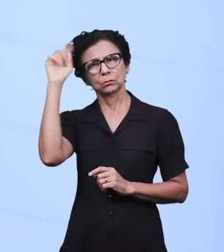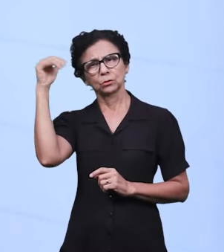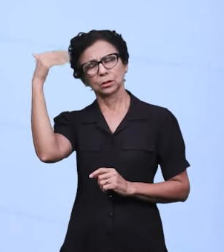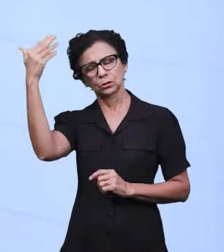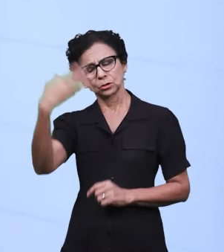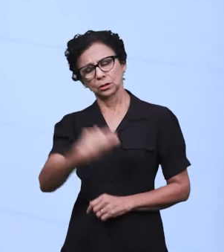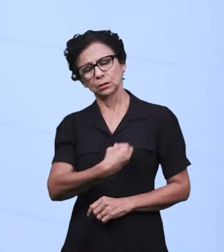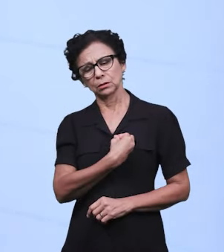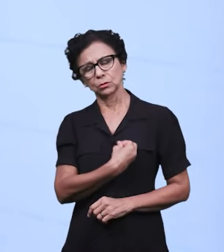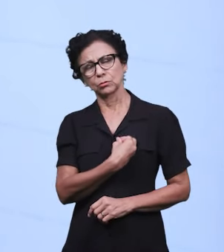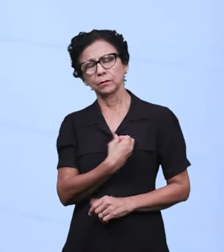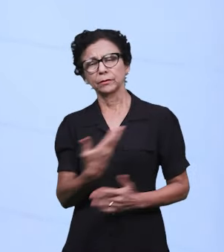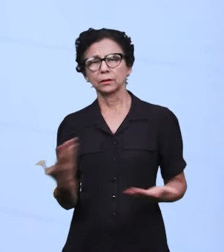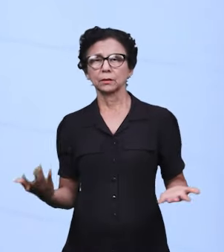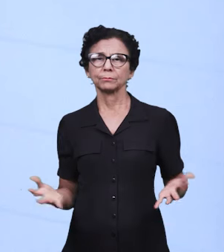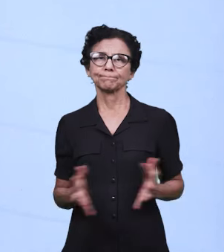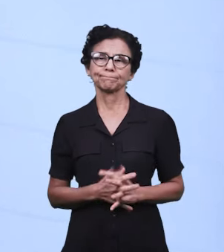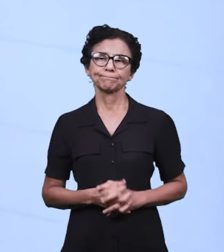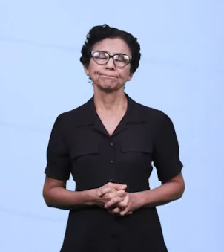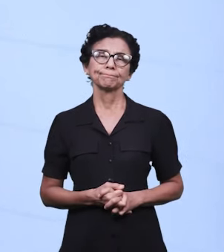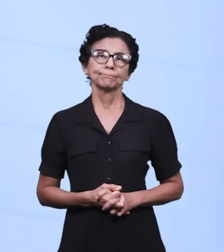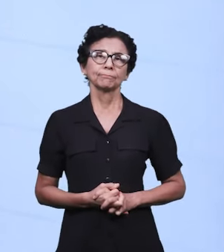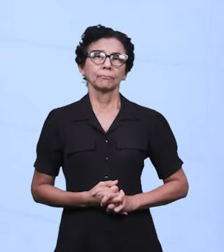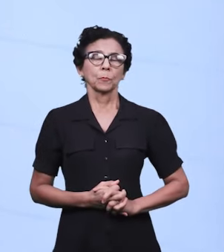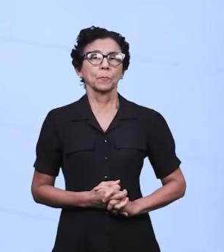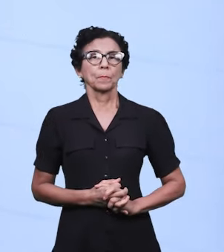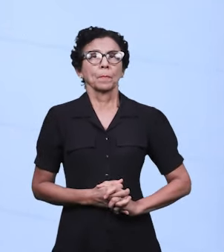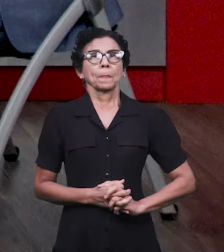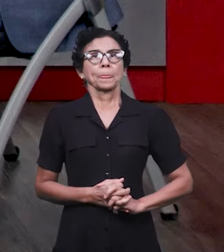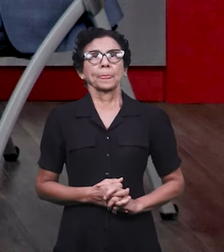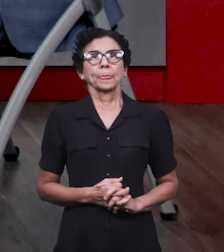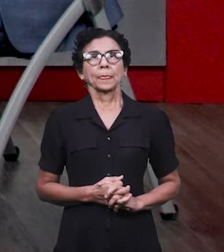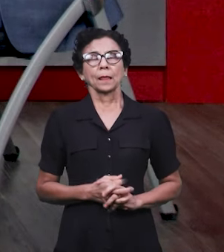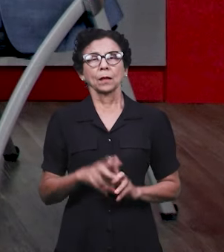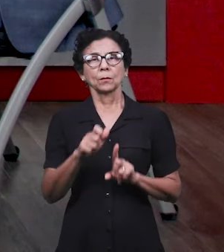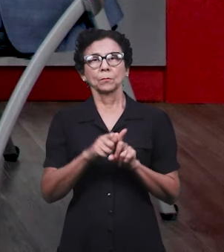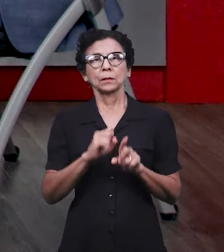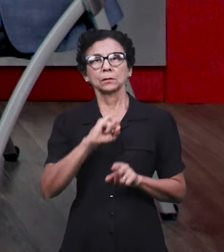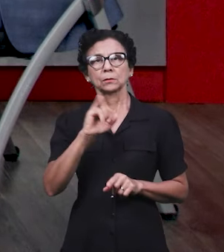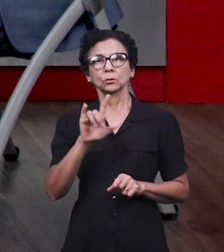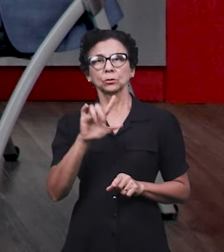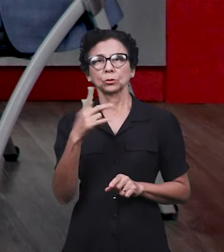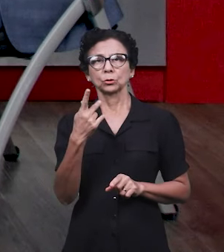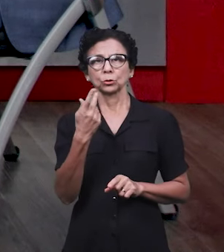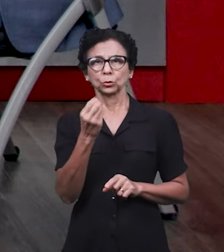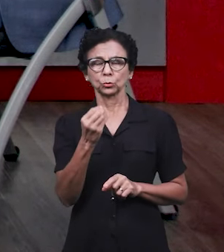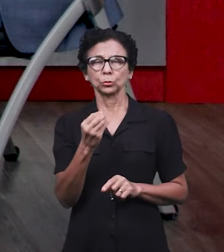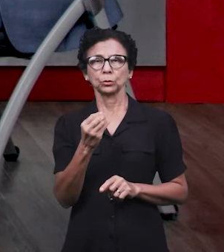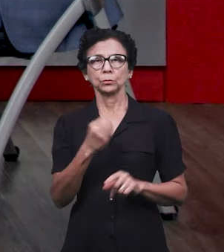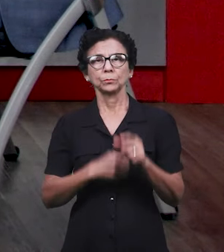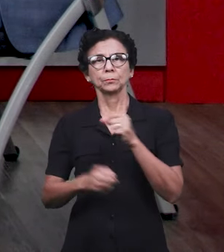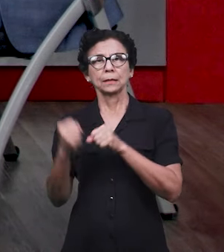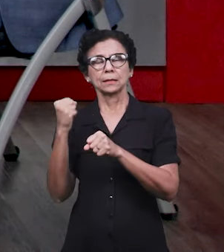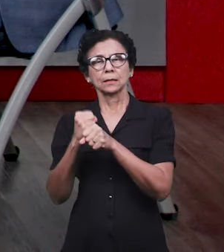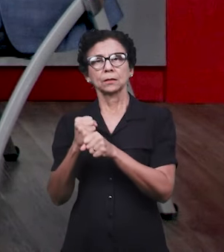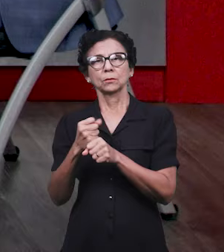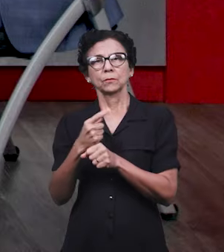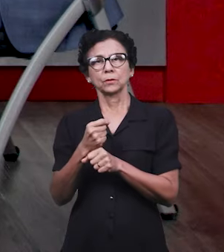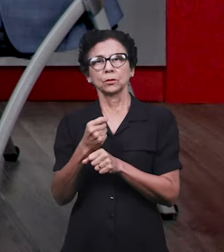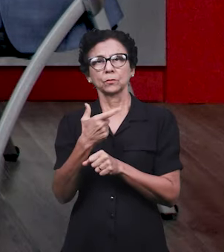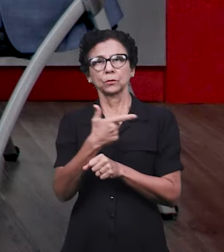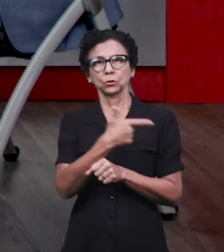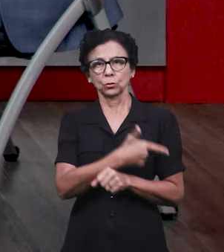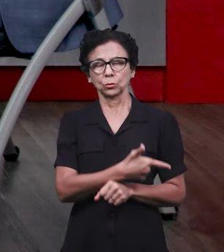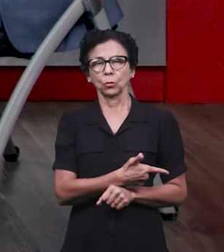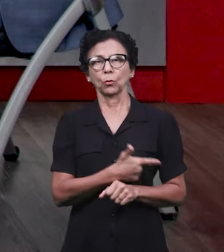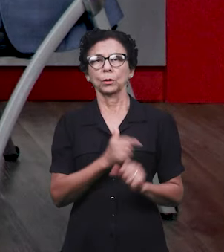sua vida, da sua existência. Então, a partir de julho de 2022, passou a ser a denominação